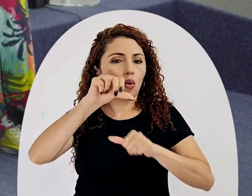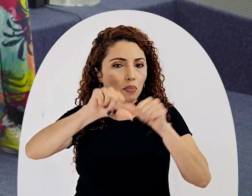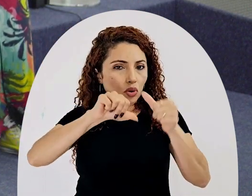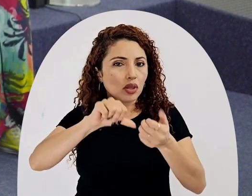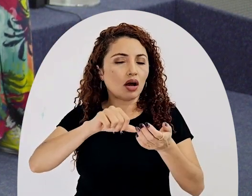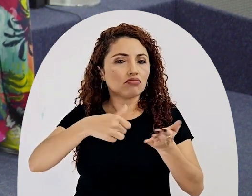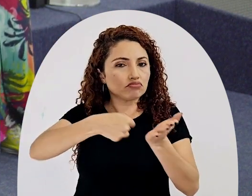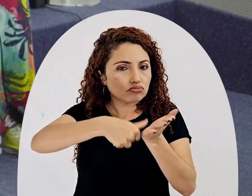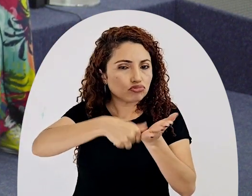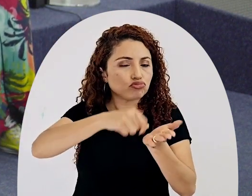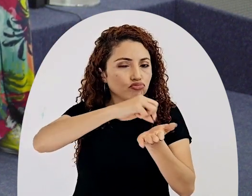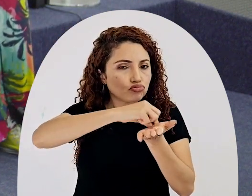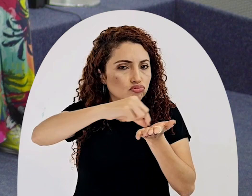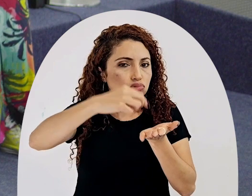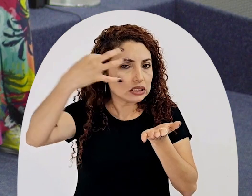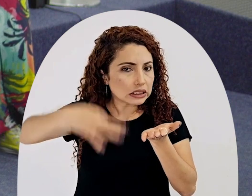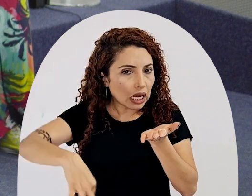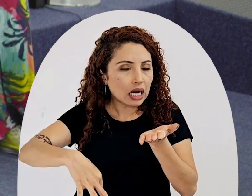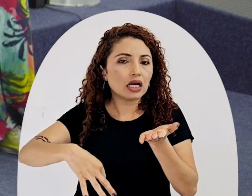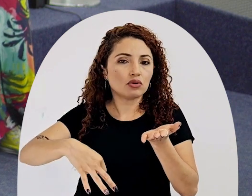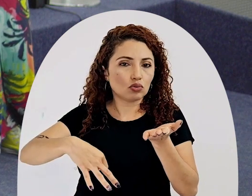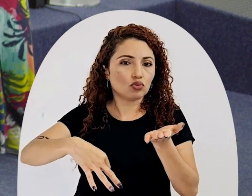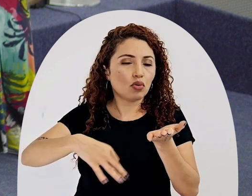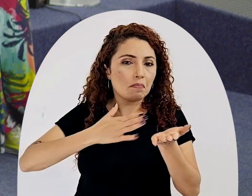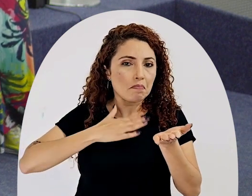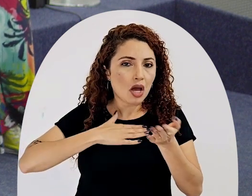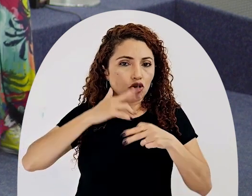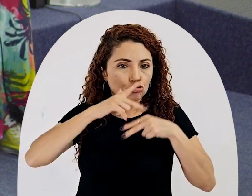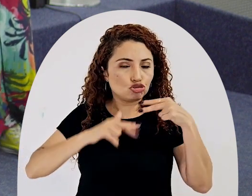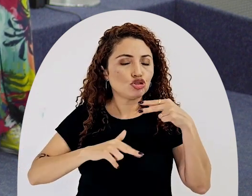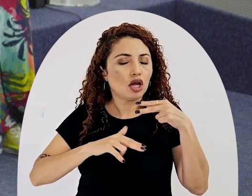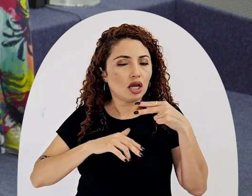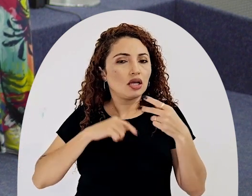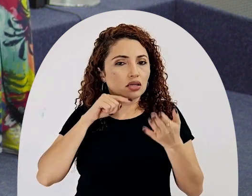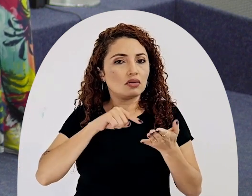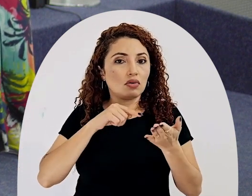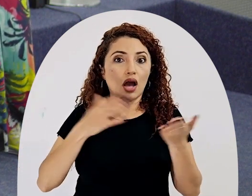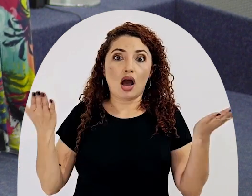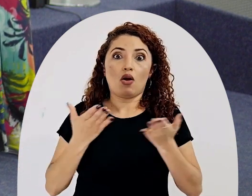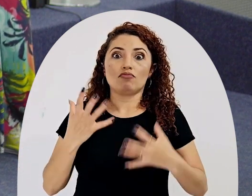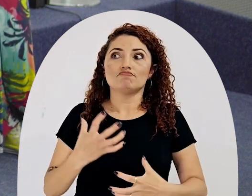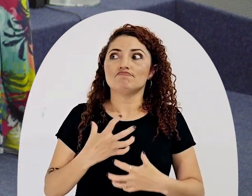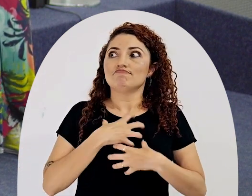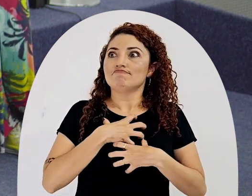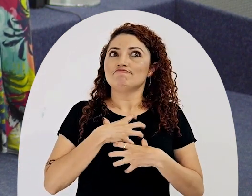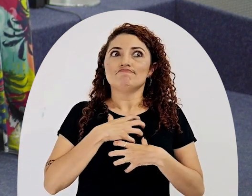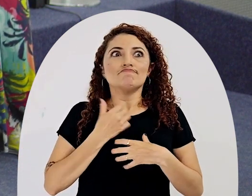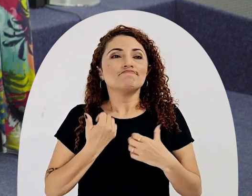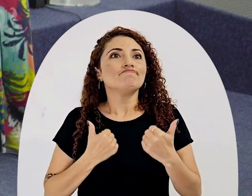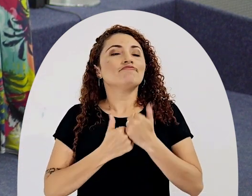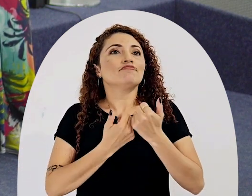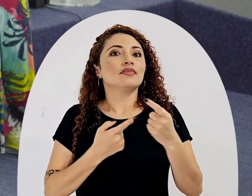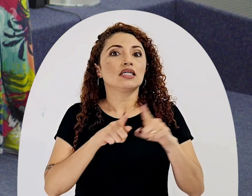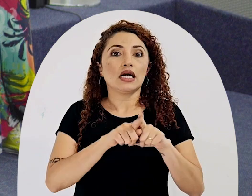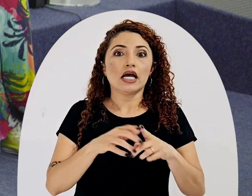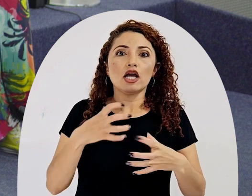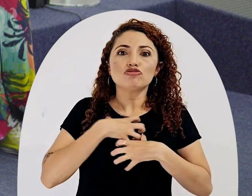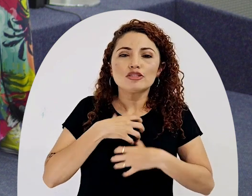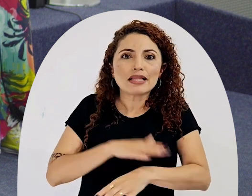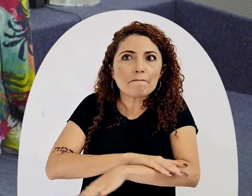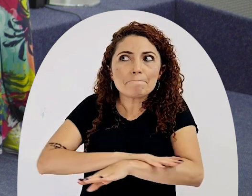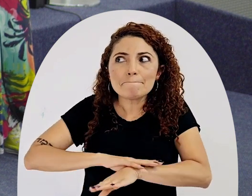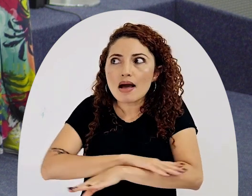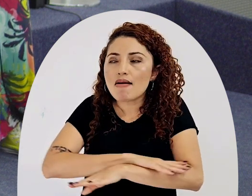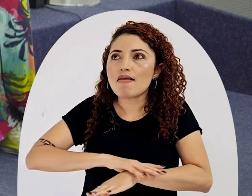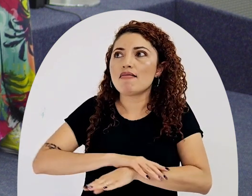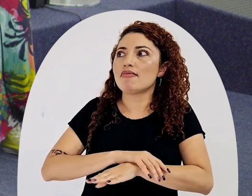identifico, né? Mas ainda assim, agora que eu me sinto mais aliado, porque eu sinto na pele, entendeu? Eu me sinto na pele